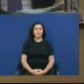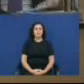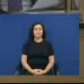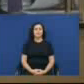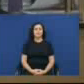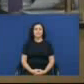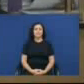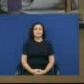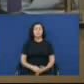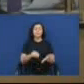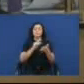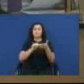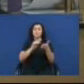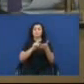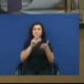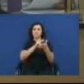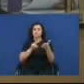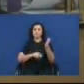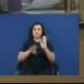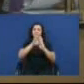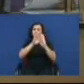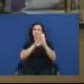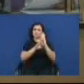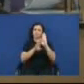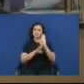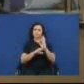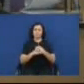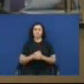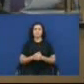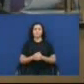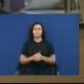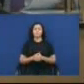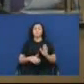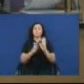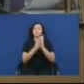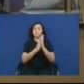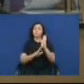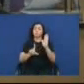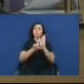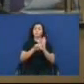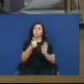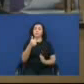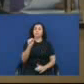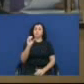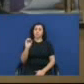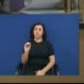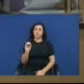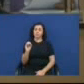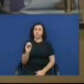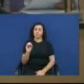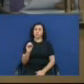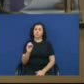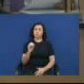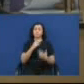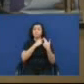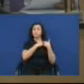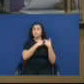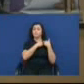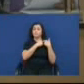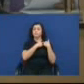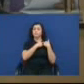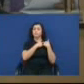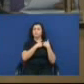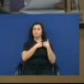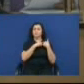Agora ao secretário para a leitura da matéria. Projeto de lei número 180. Autor vereador José